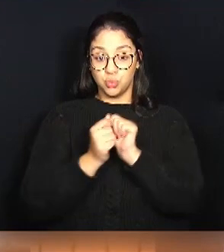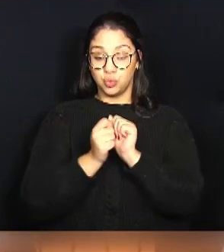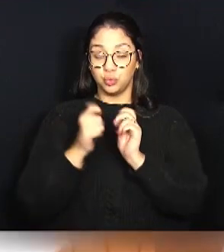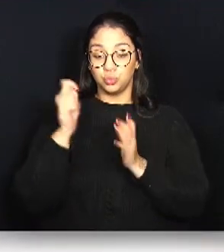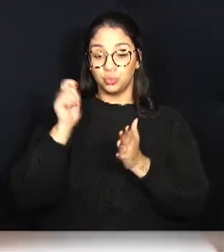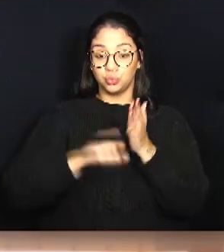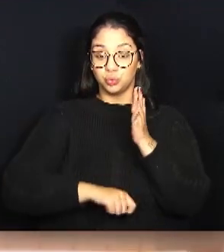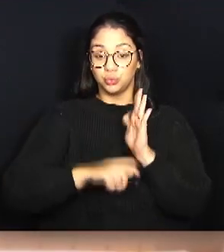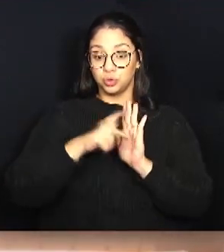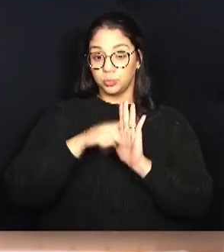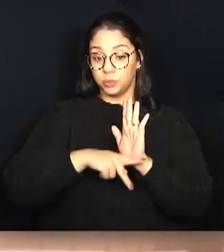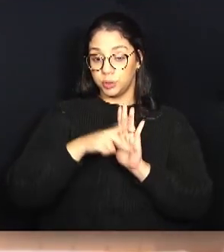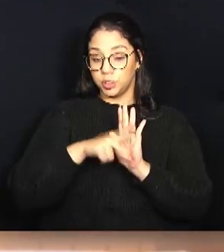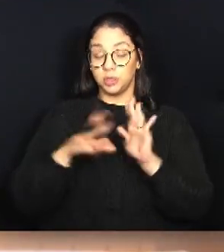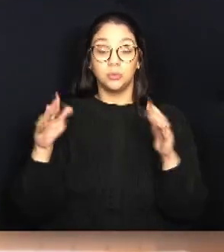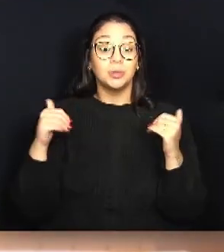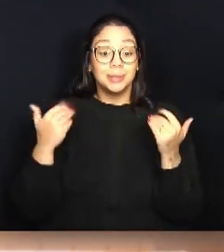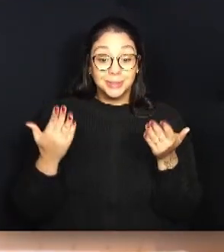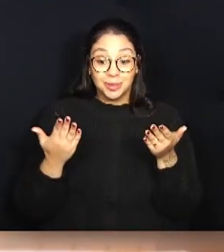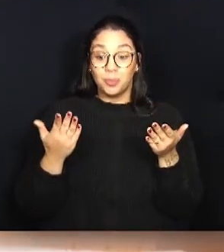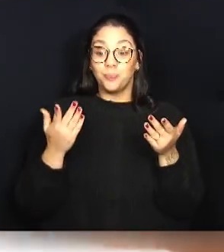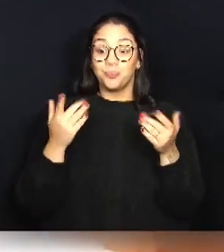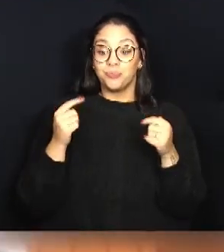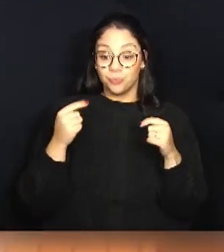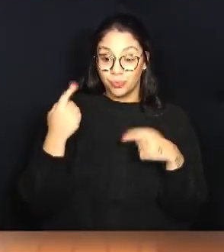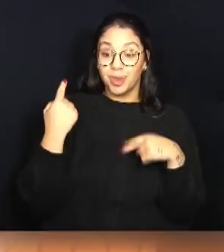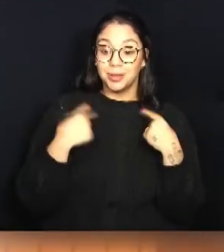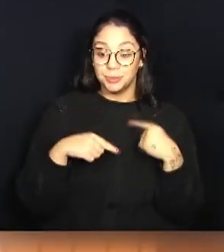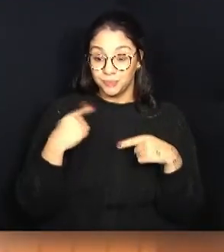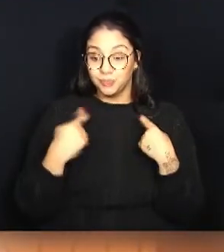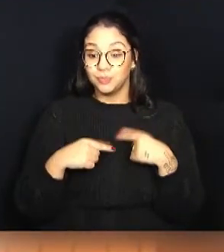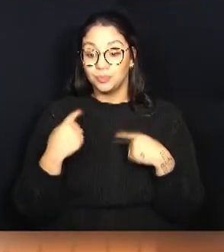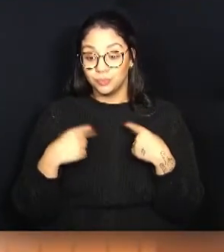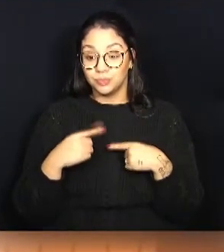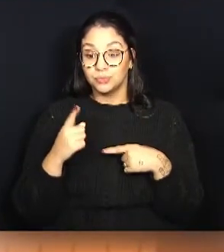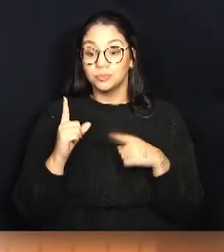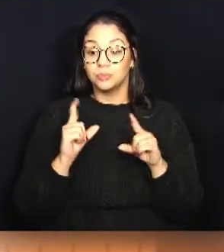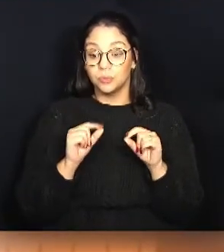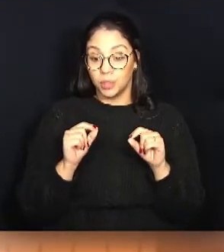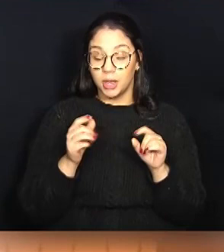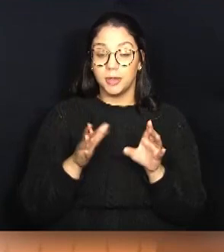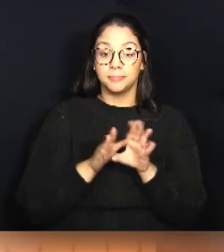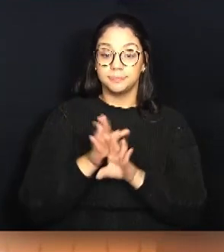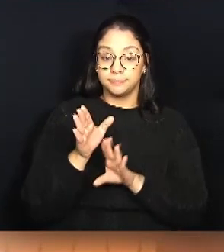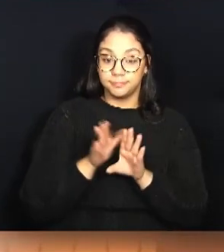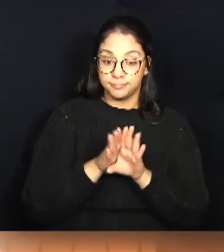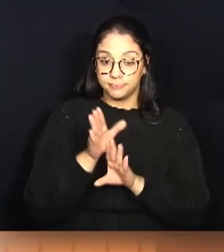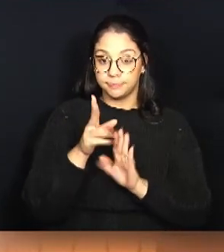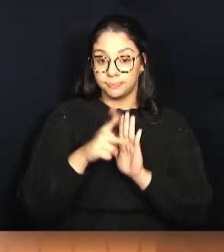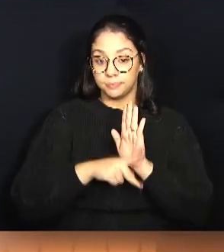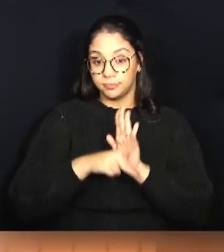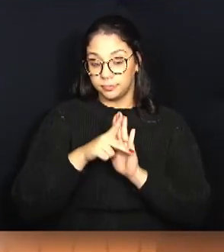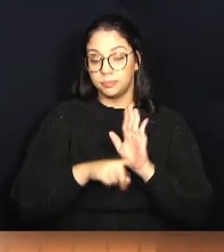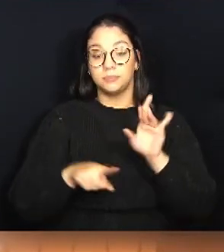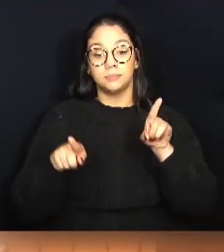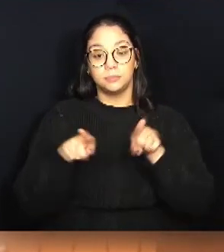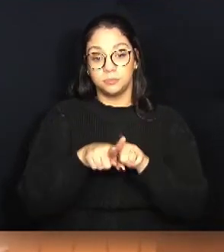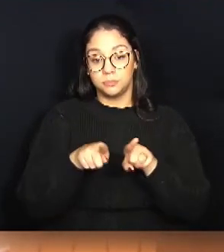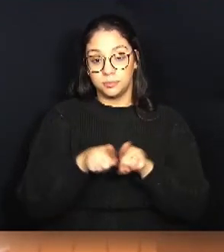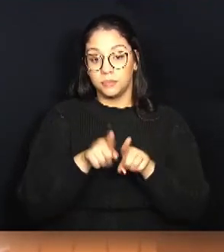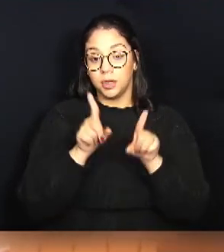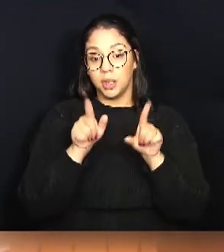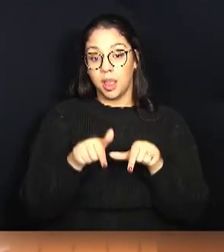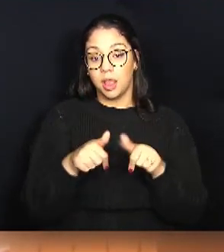do projeto. Então, essa discussão irá instruir esse projeto também, o qual